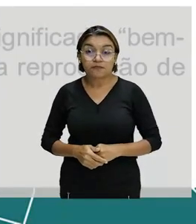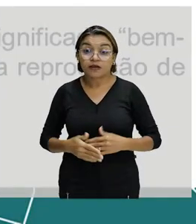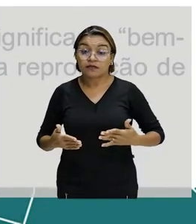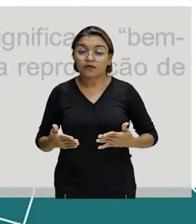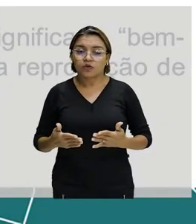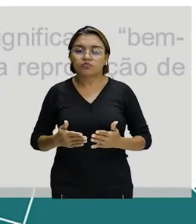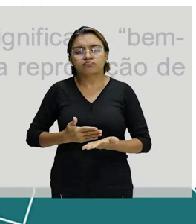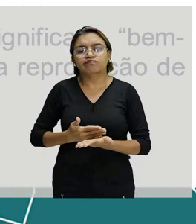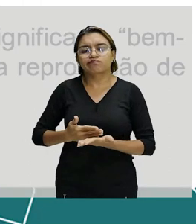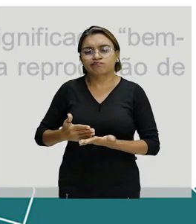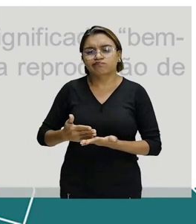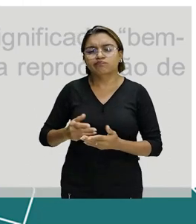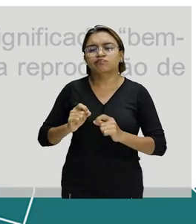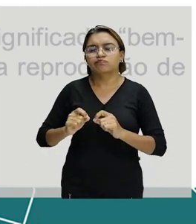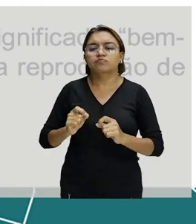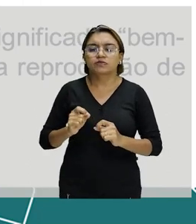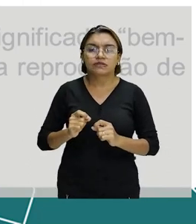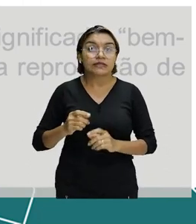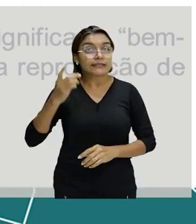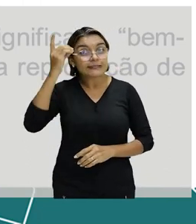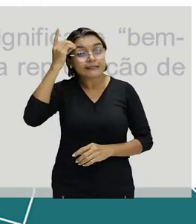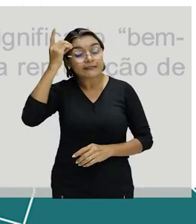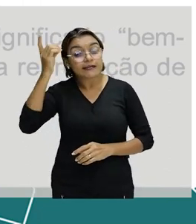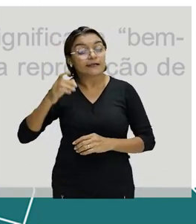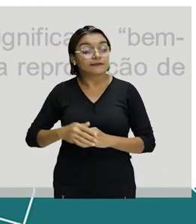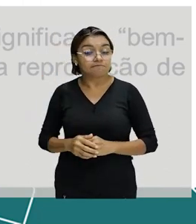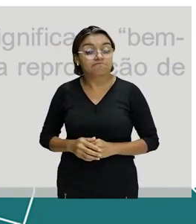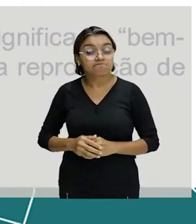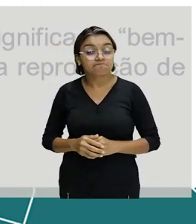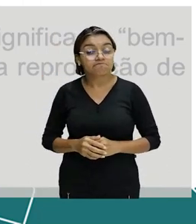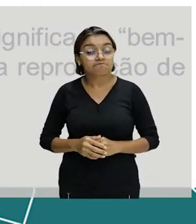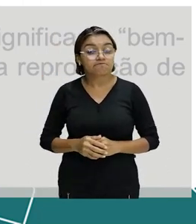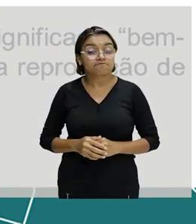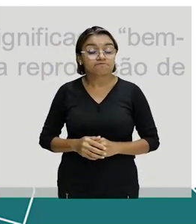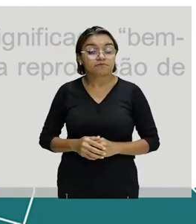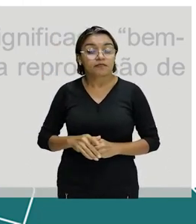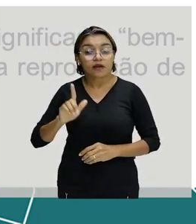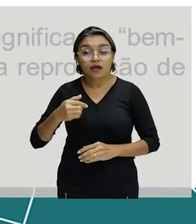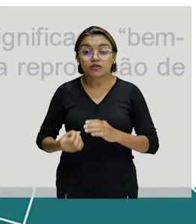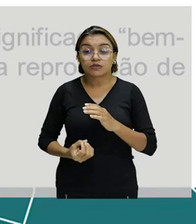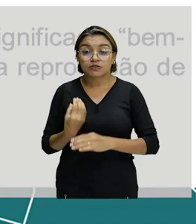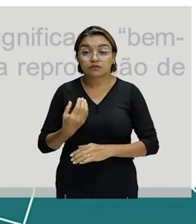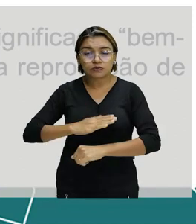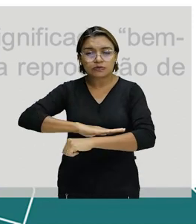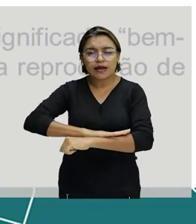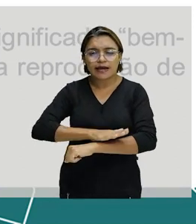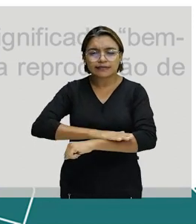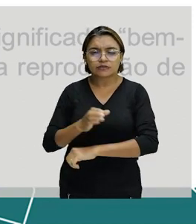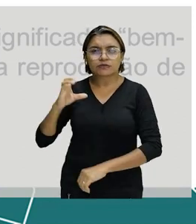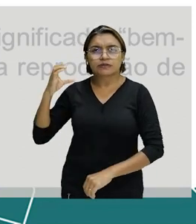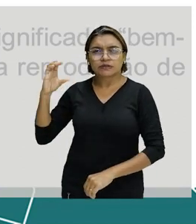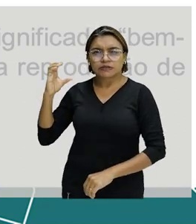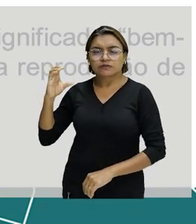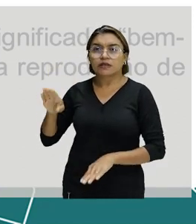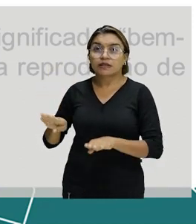desses pressupostos a partir dessas ideias defendidas surge o chamado racismo científico e a tese